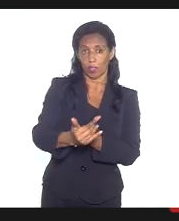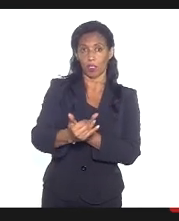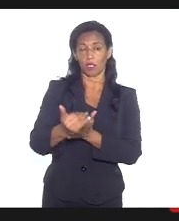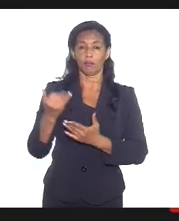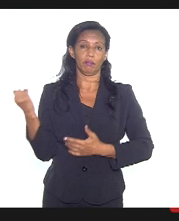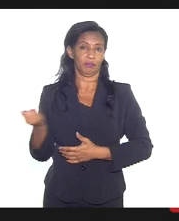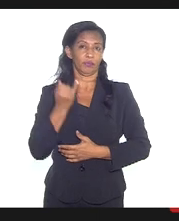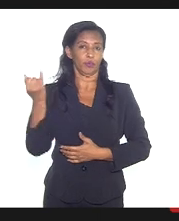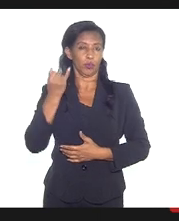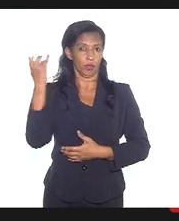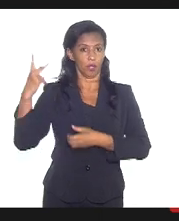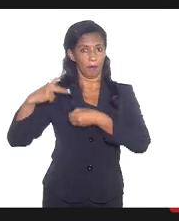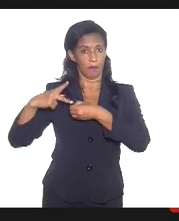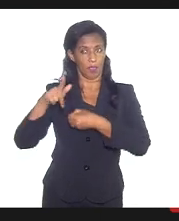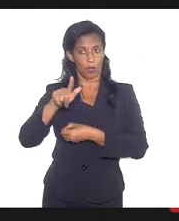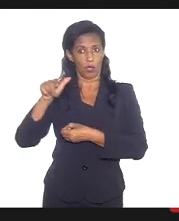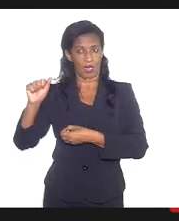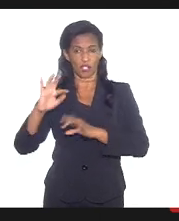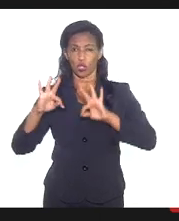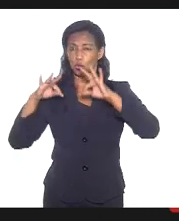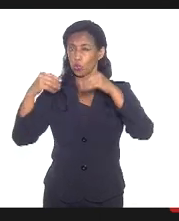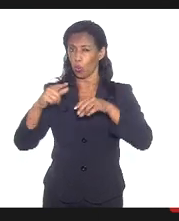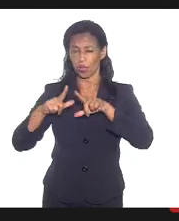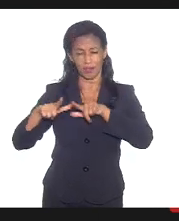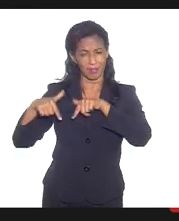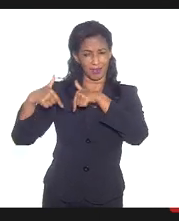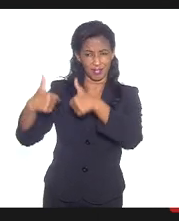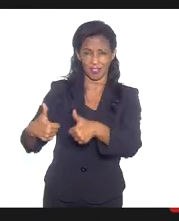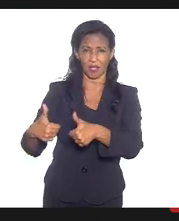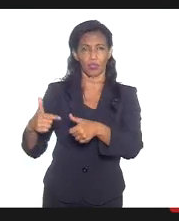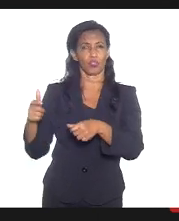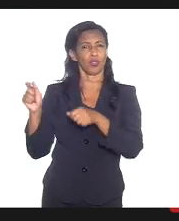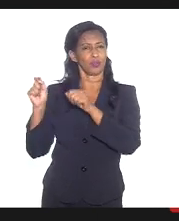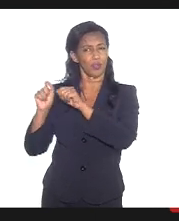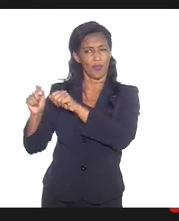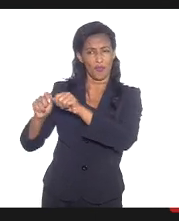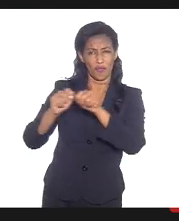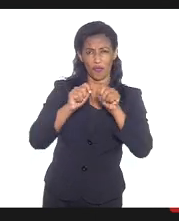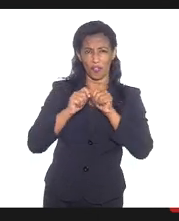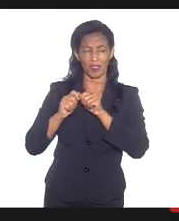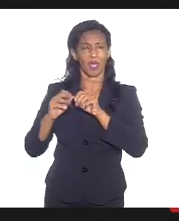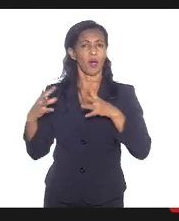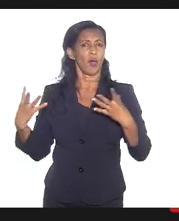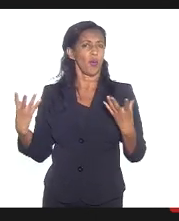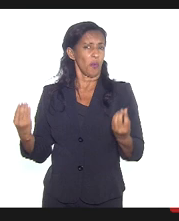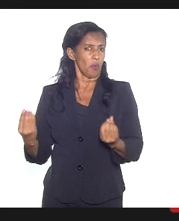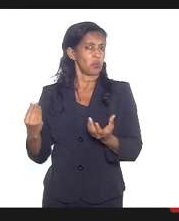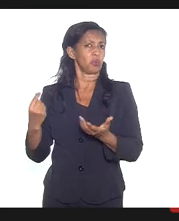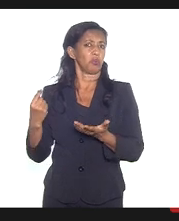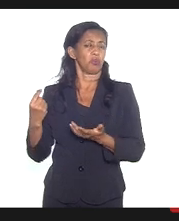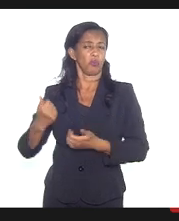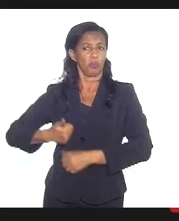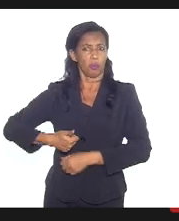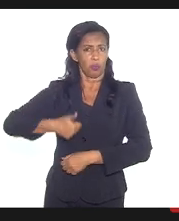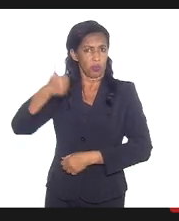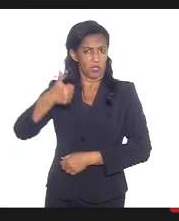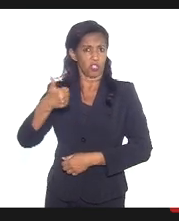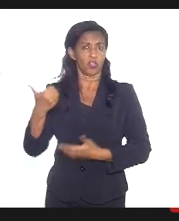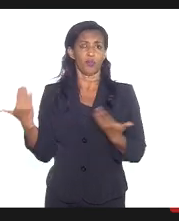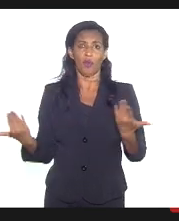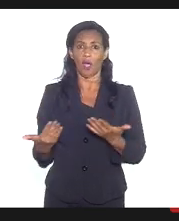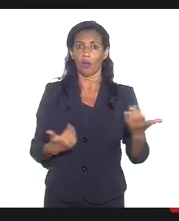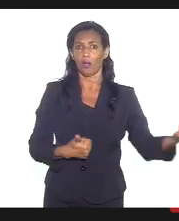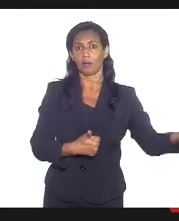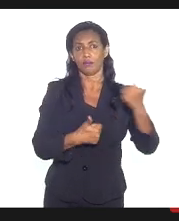Rio de Janeiro, todas as ações que estão sendo tomadas, tá? É muito propositivo, tá? E agora eu vou deixar com o